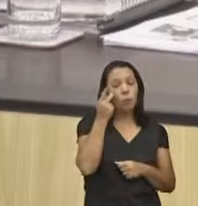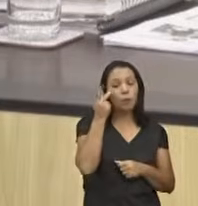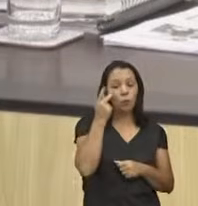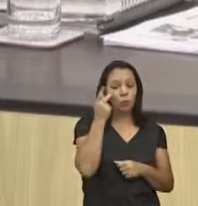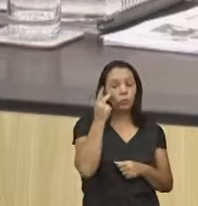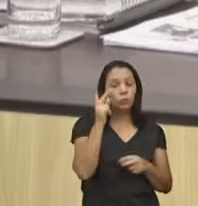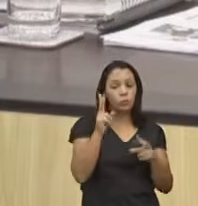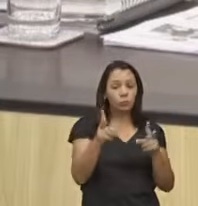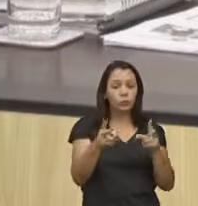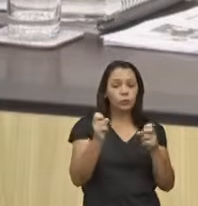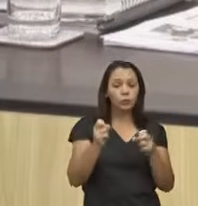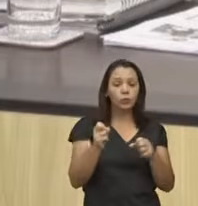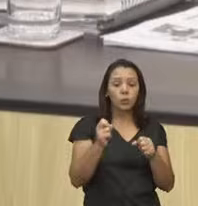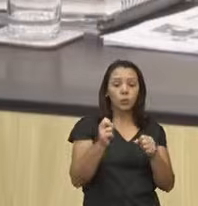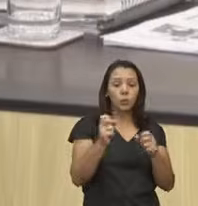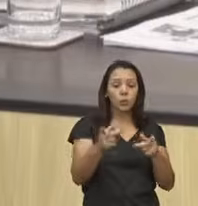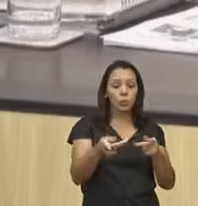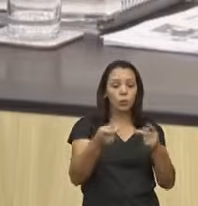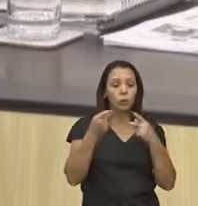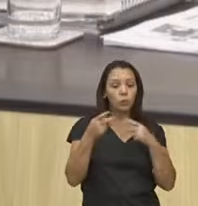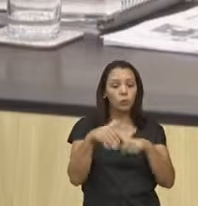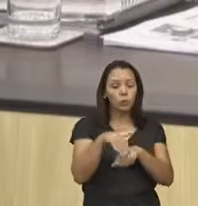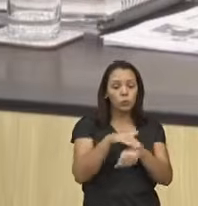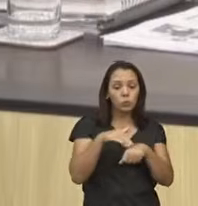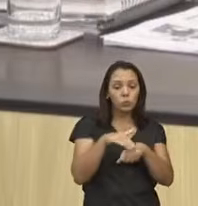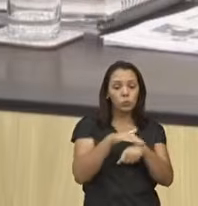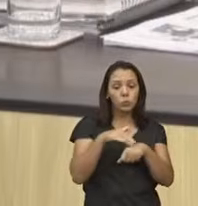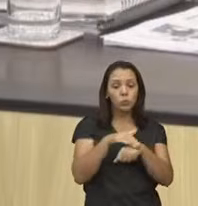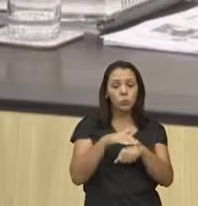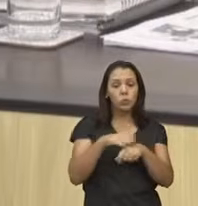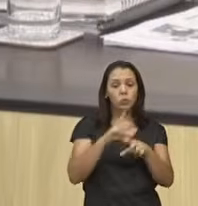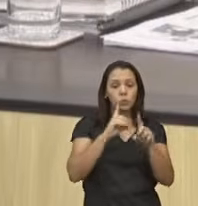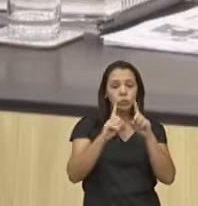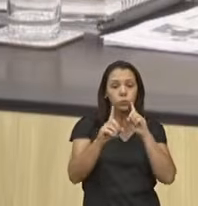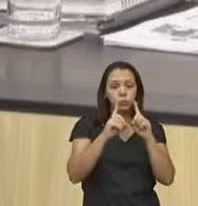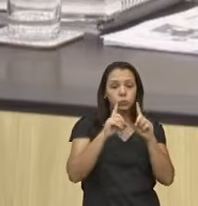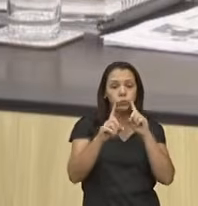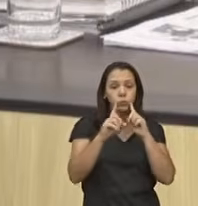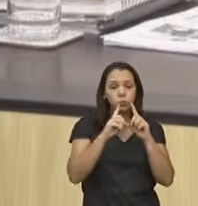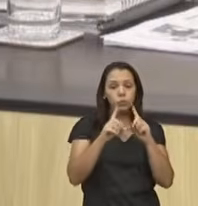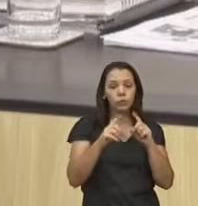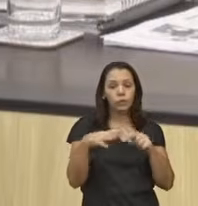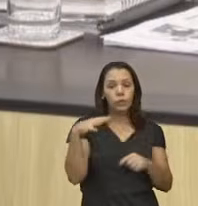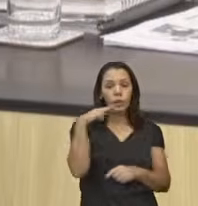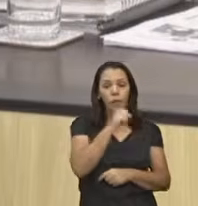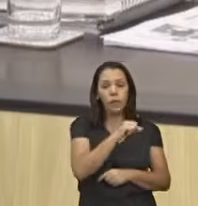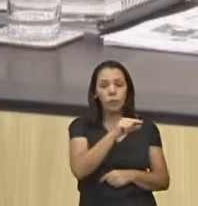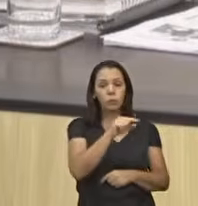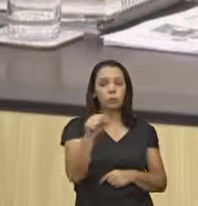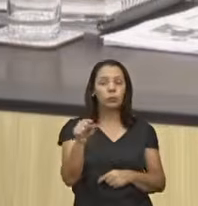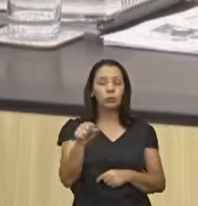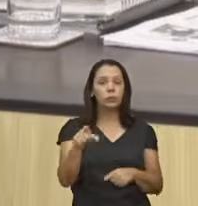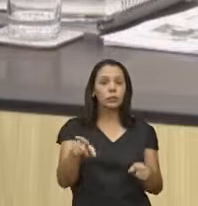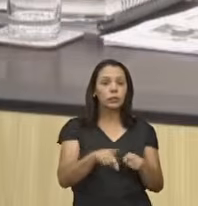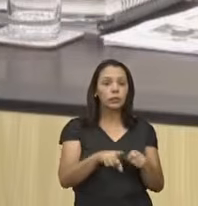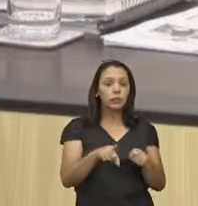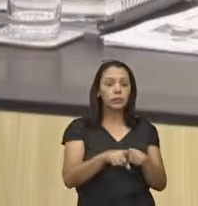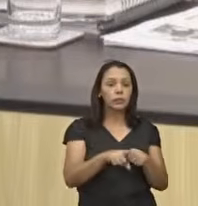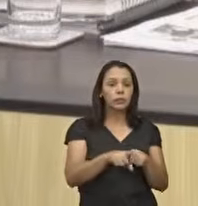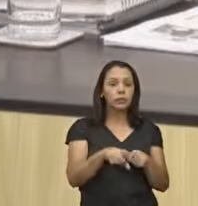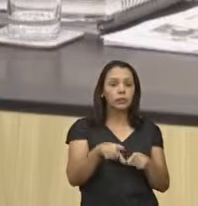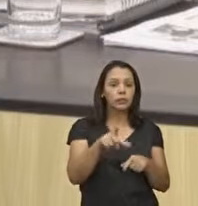convidado, conversou, dialogou, e hoje, em breve, vocês estarão aqui sendo indicados por nós